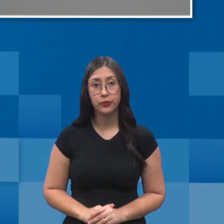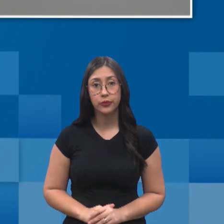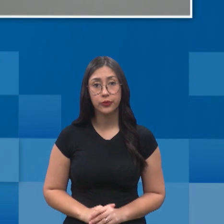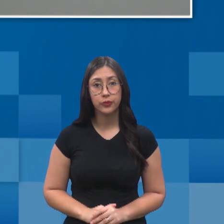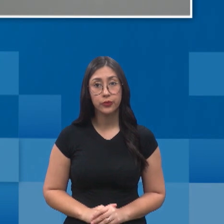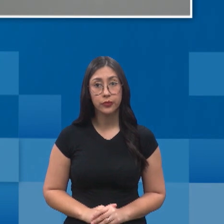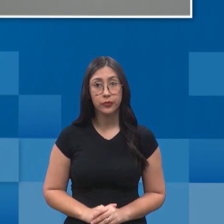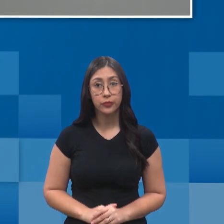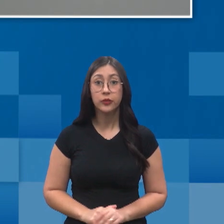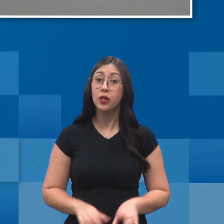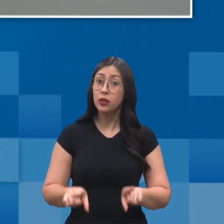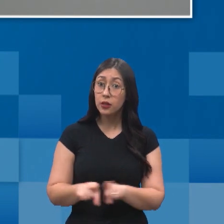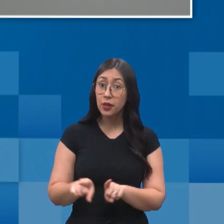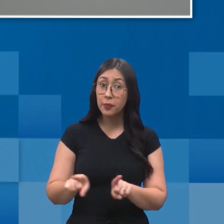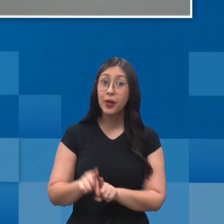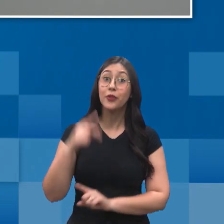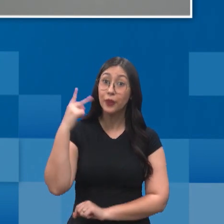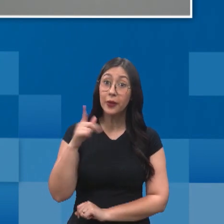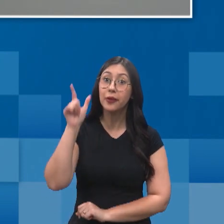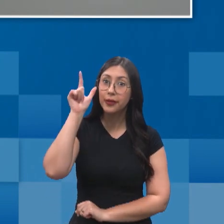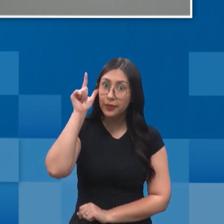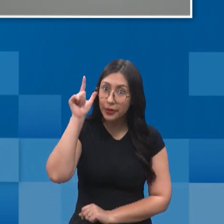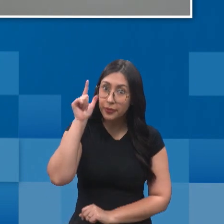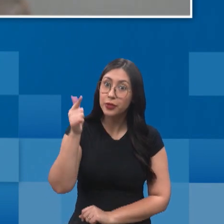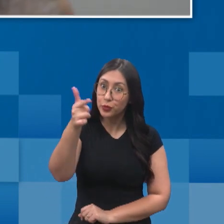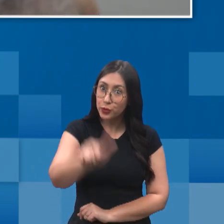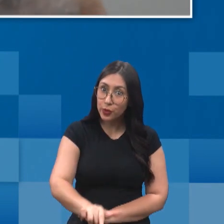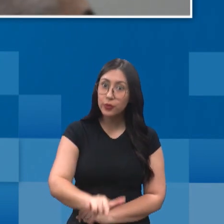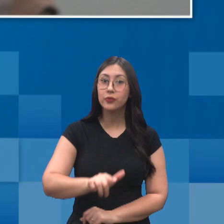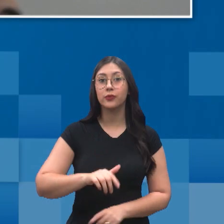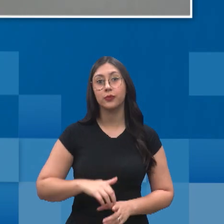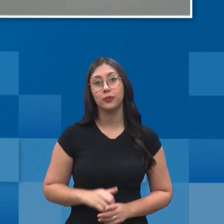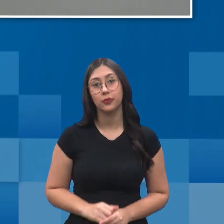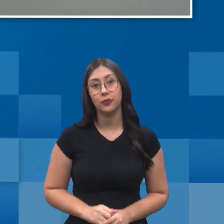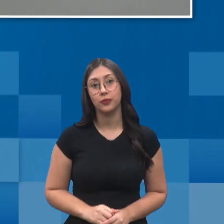E para não esquecer, o vereador Lino Bispo.